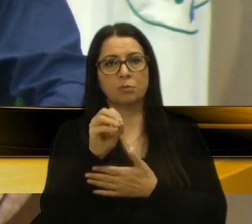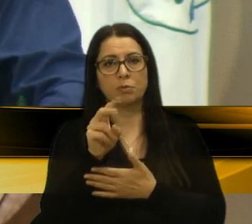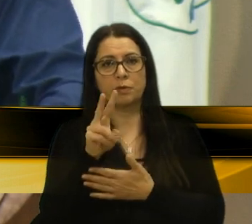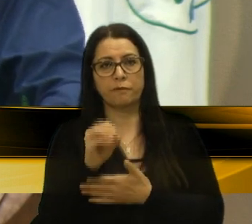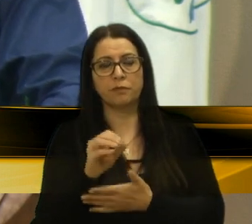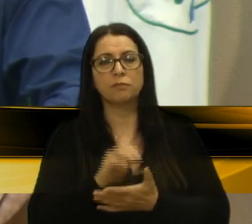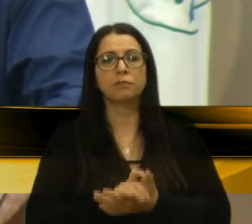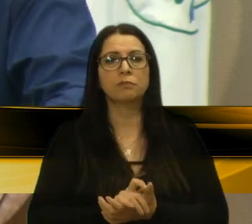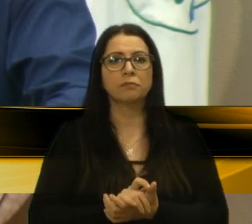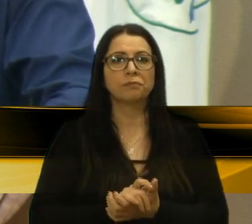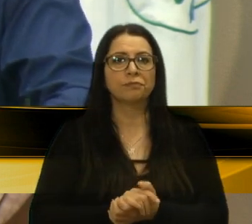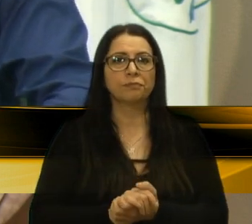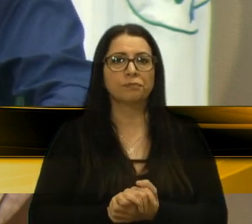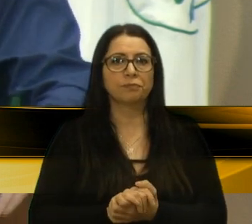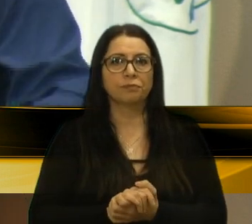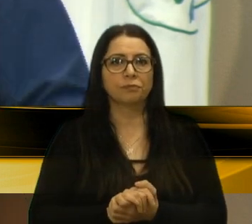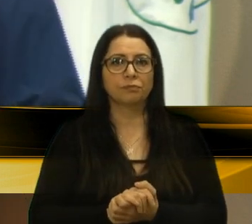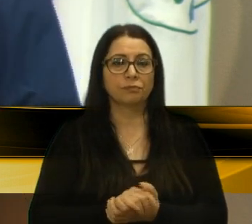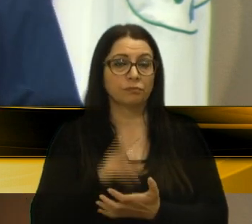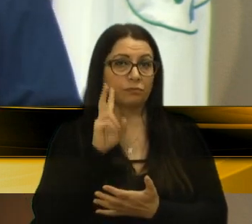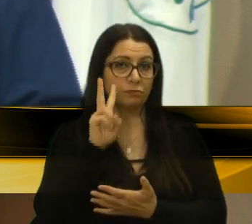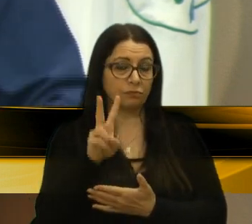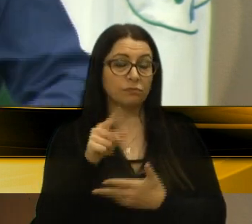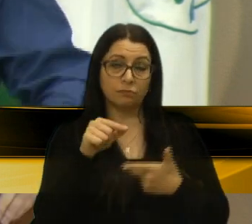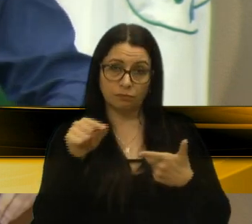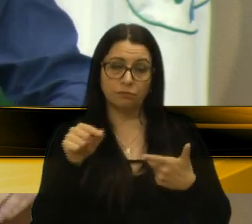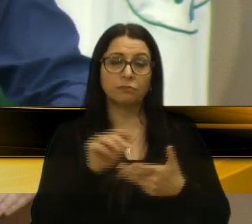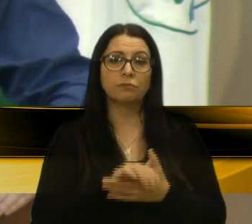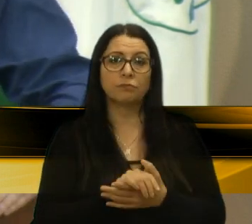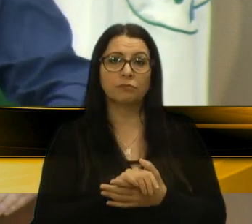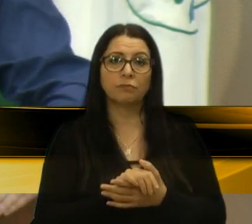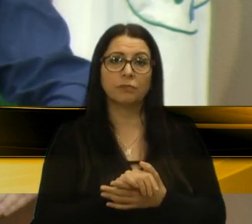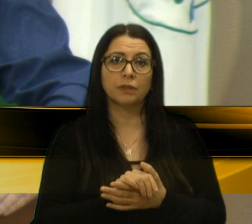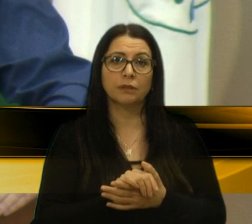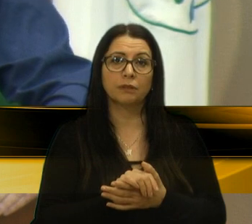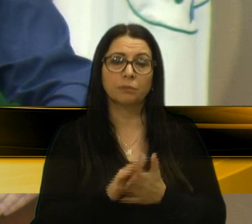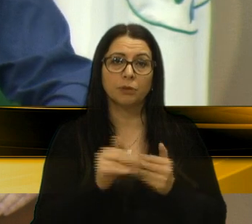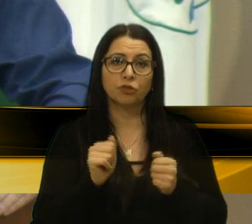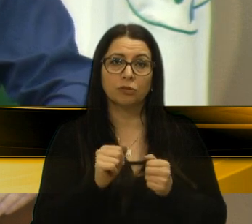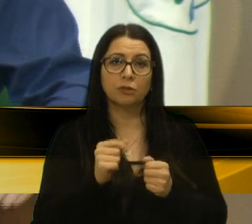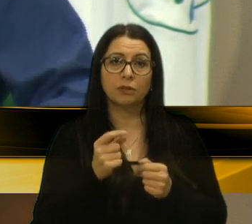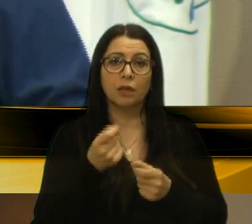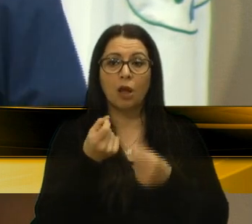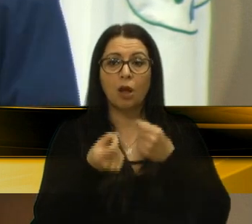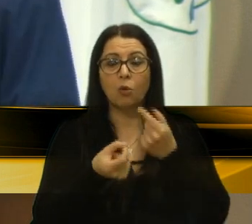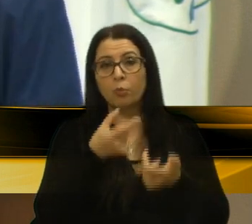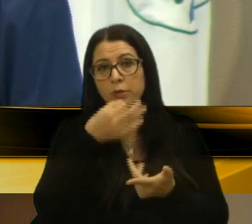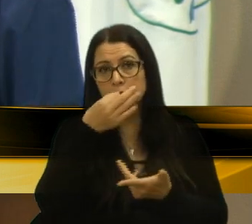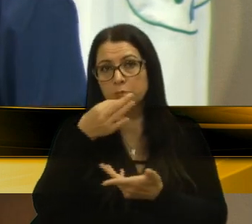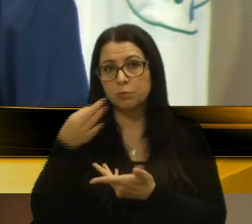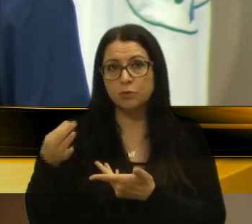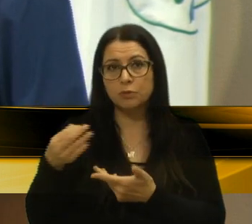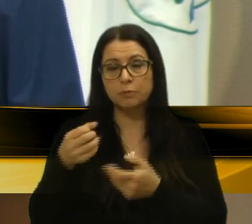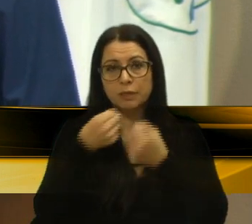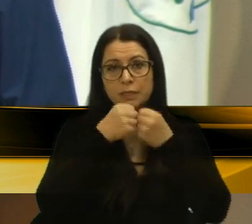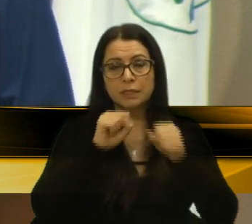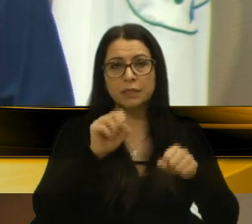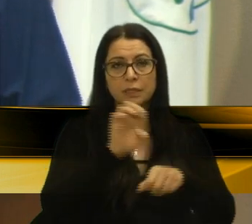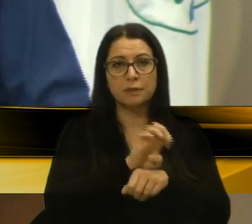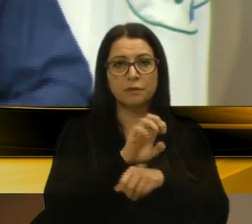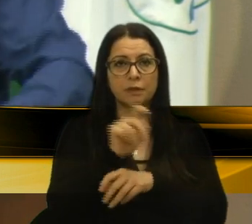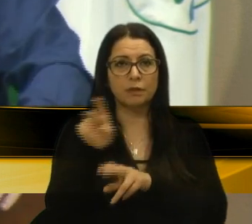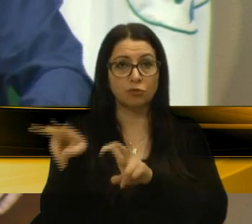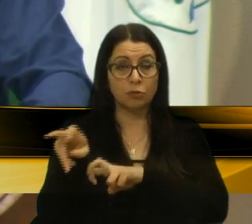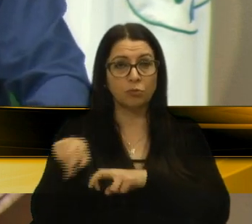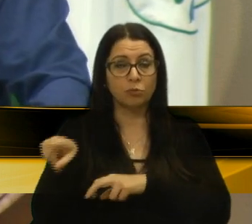2020. Visto essas situações, estamos encaminhando algumas sugestões para a Secretaria Estadual da